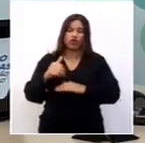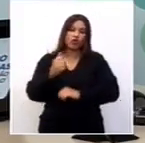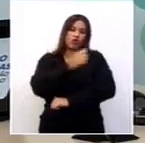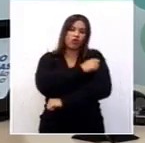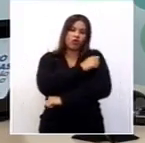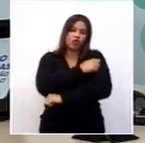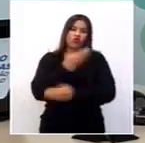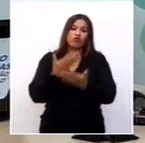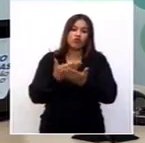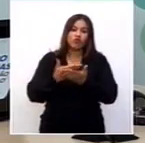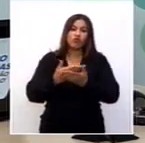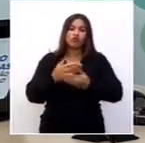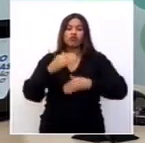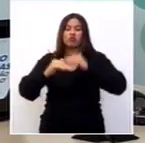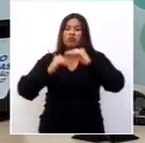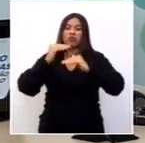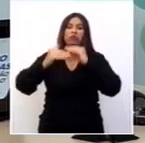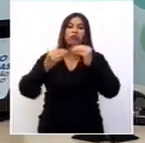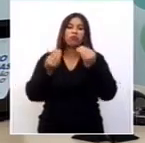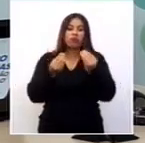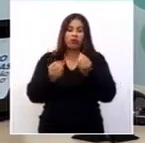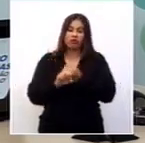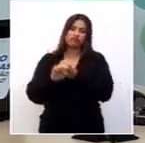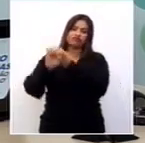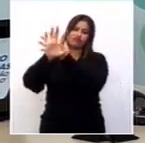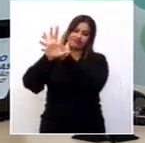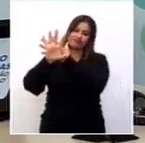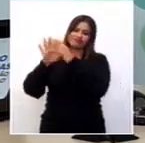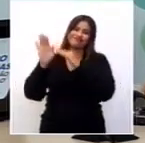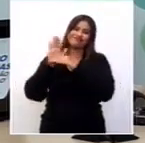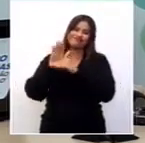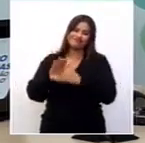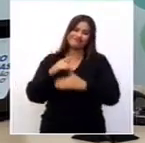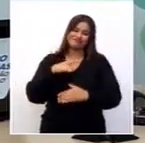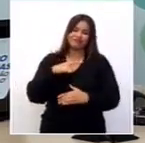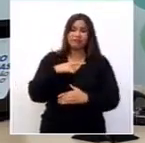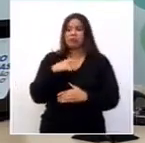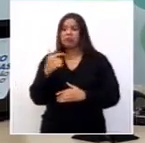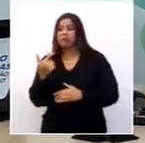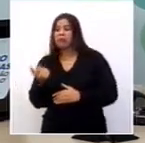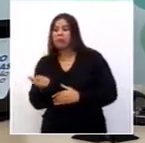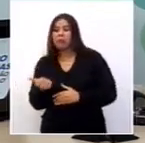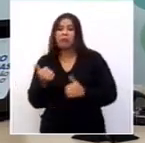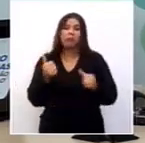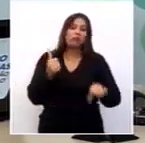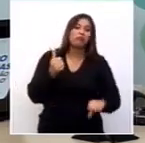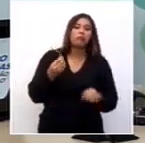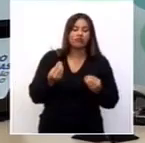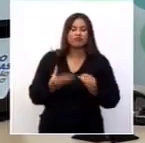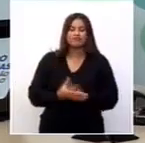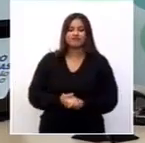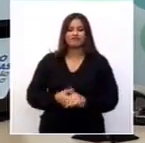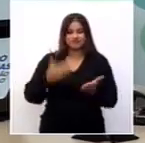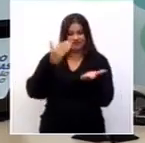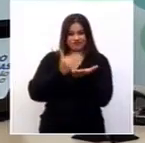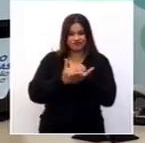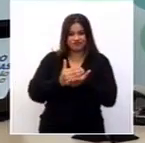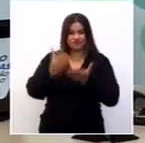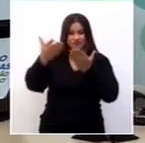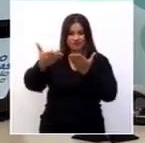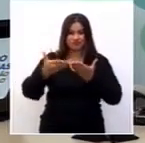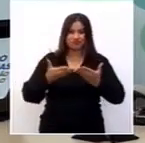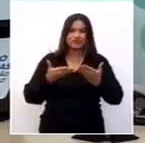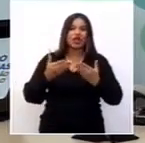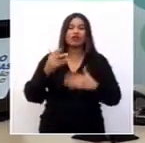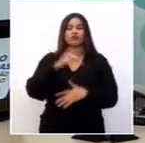pelos estudantes durante o trabalho remoto. Para iniciar, então, gostaríamos de convidar vocês, professores, para que participassem